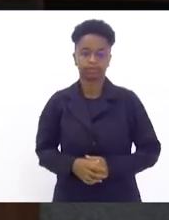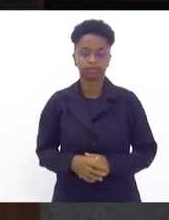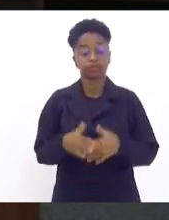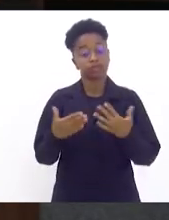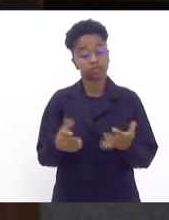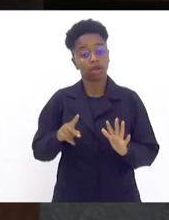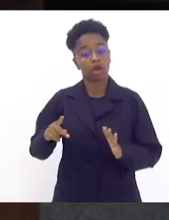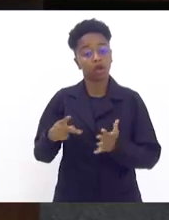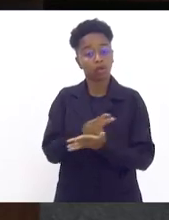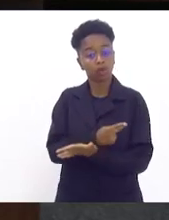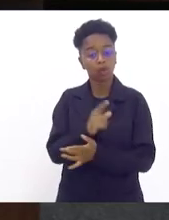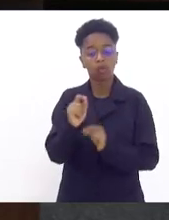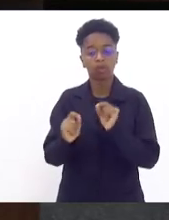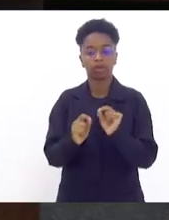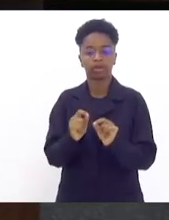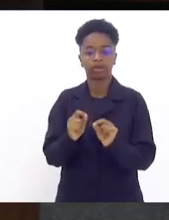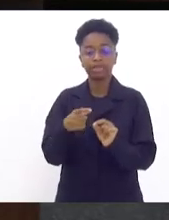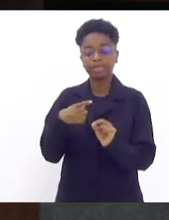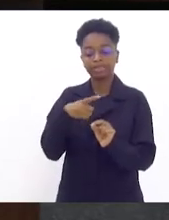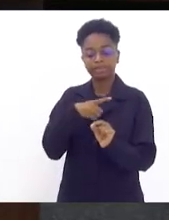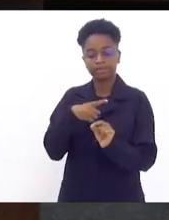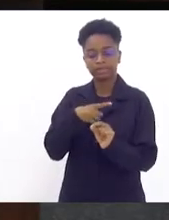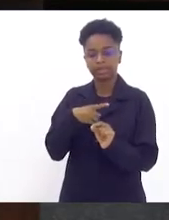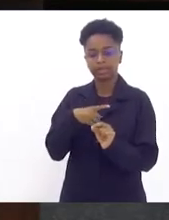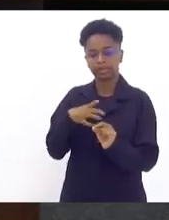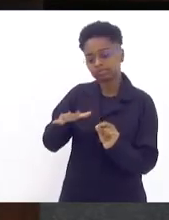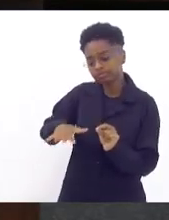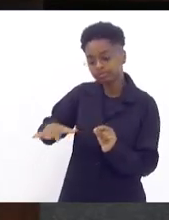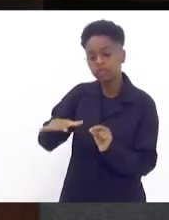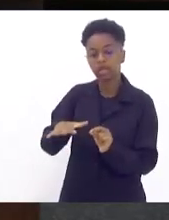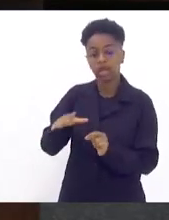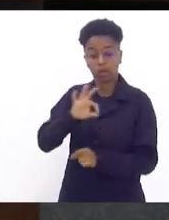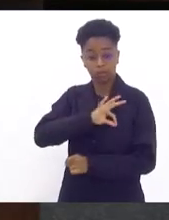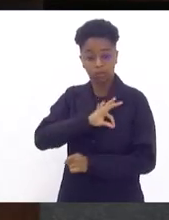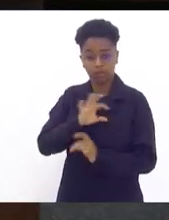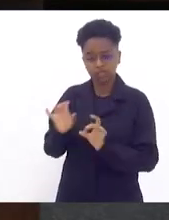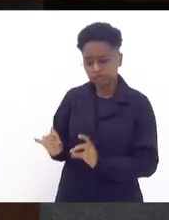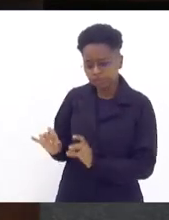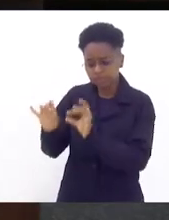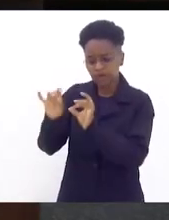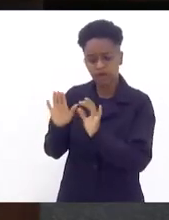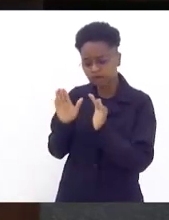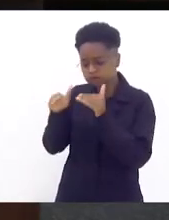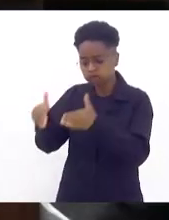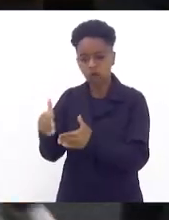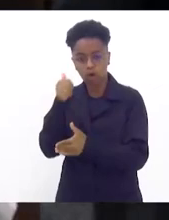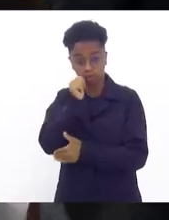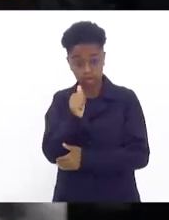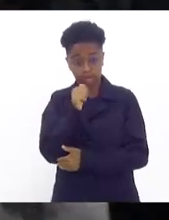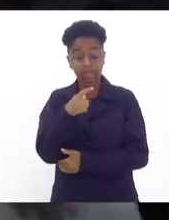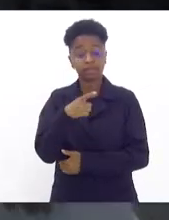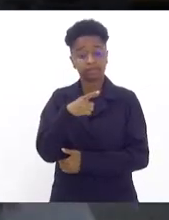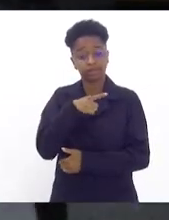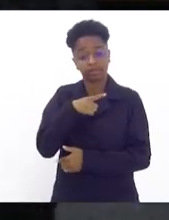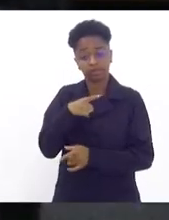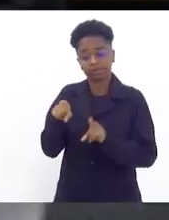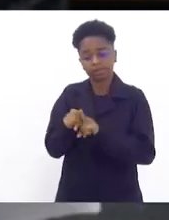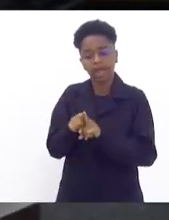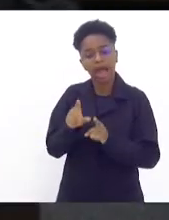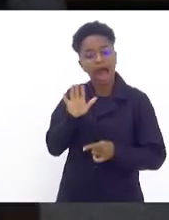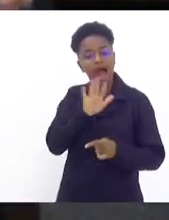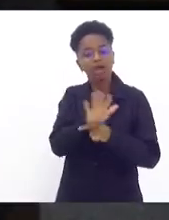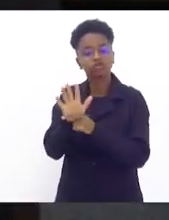acaba acontecendo é que ter ali uma delegacia especializada vai também contribuir